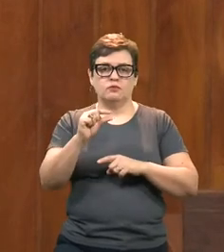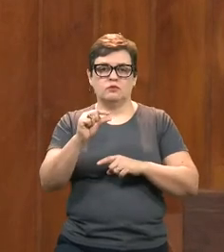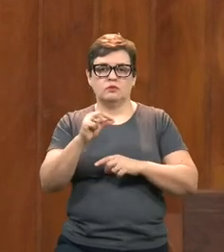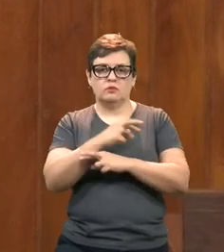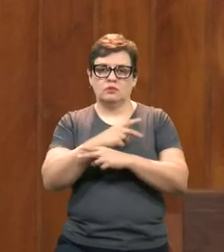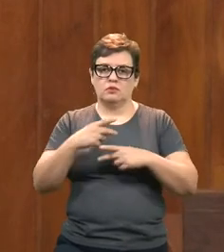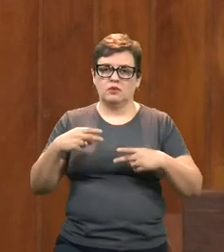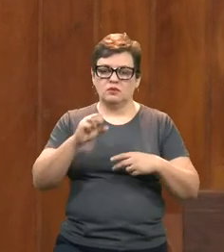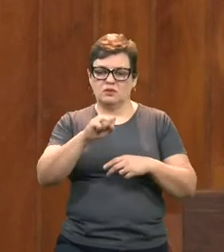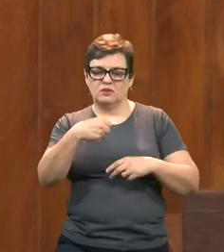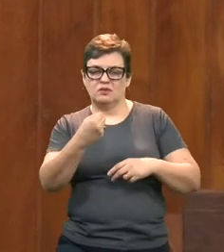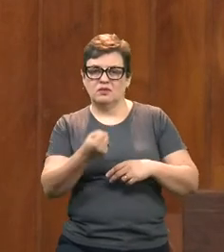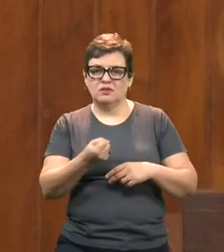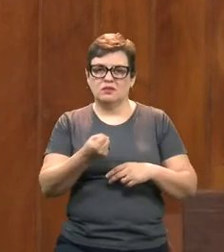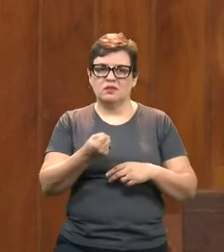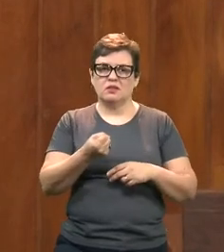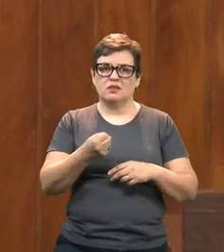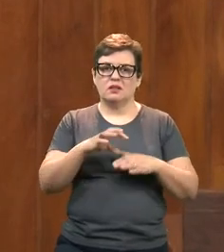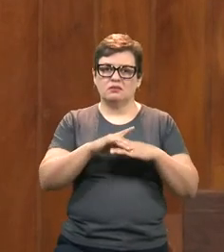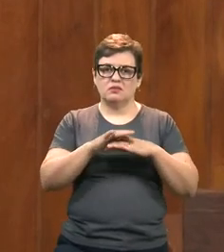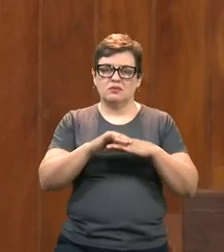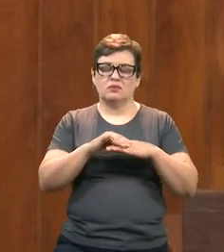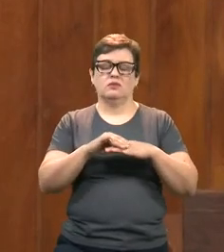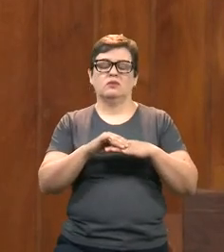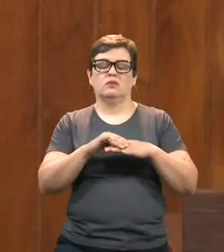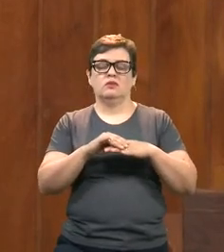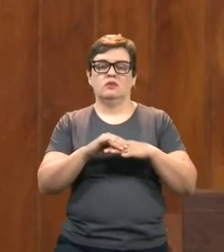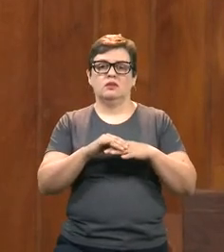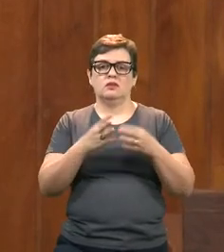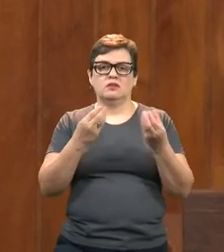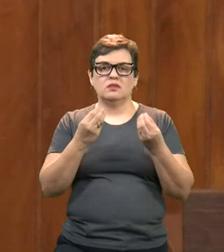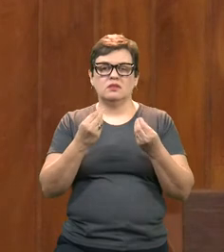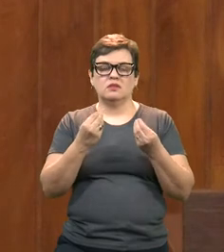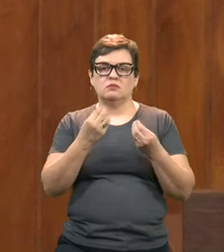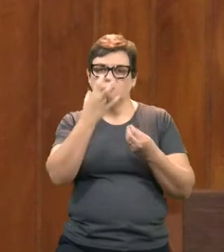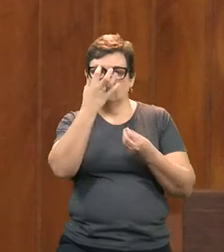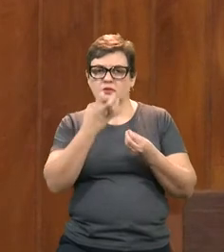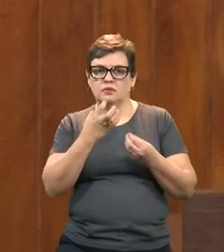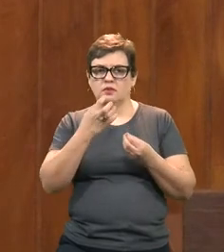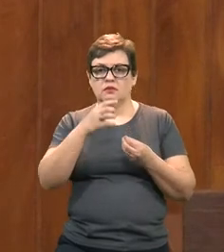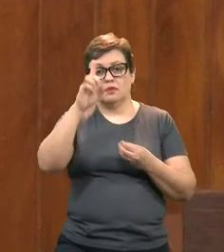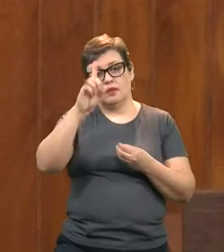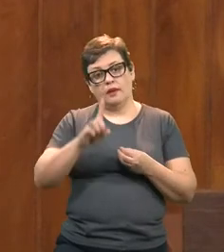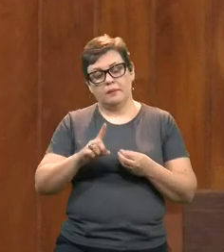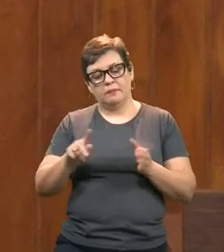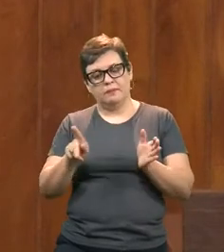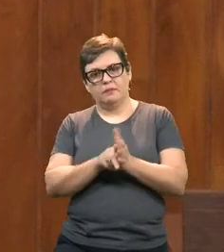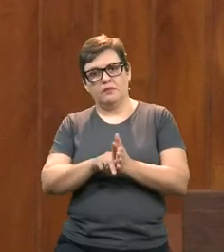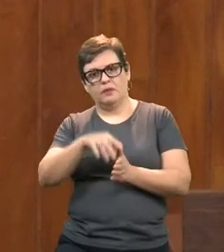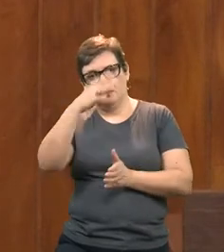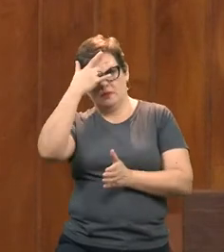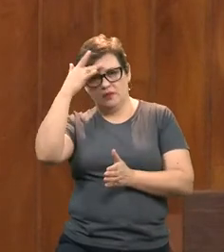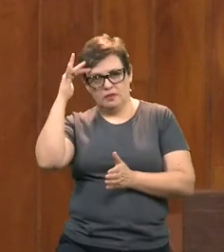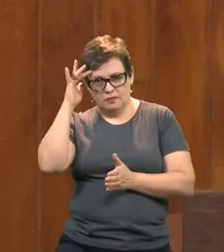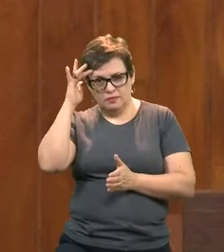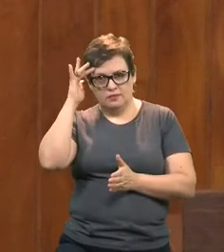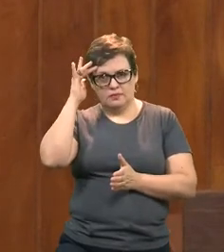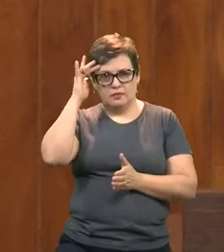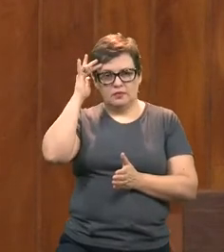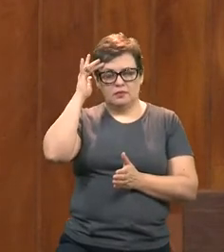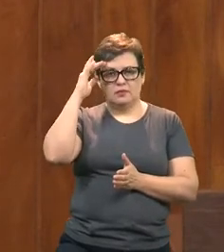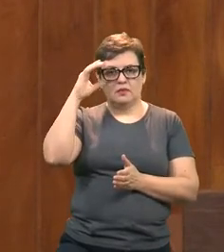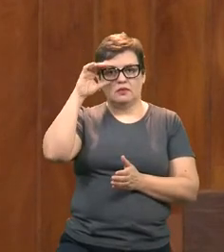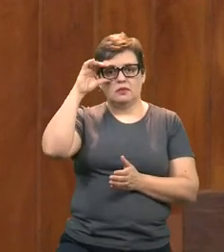de enfermidades terminais ou debilitantes deve ser individual, pessoal e sustentada